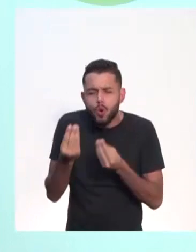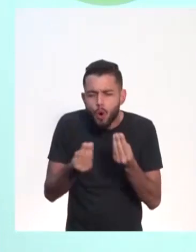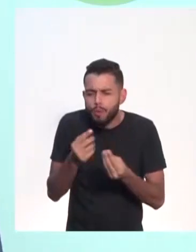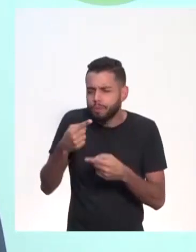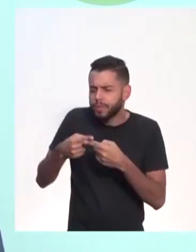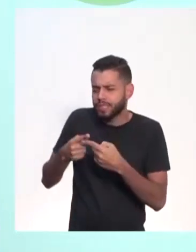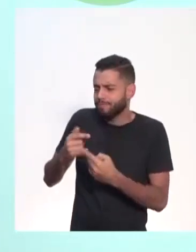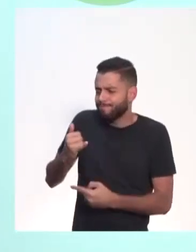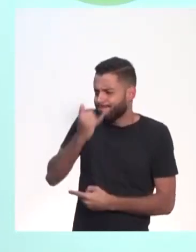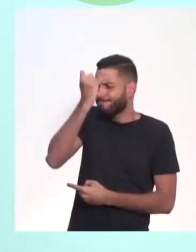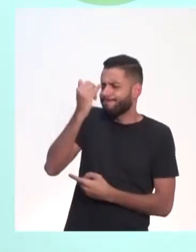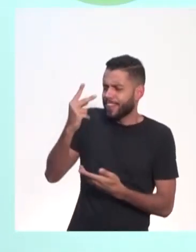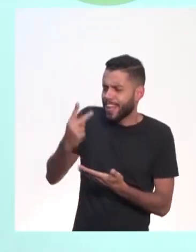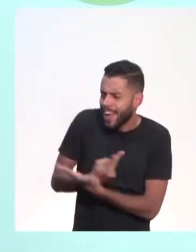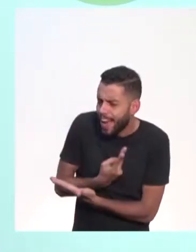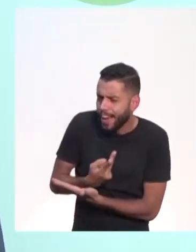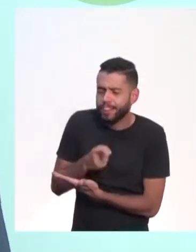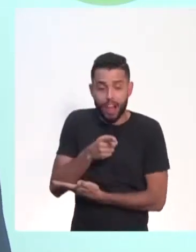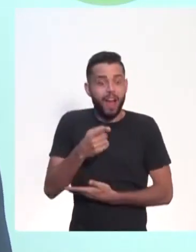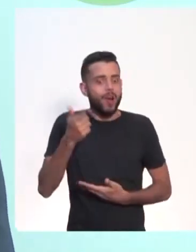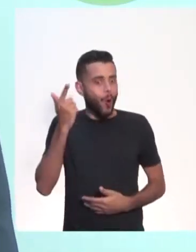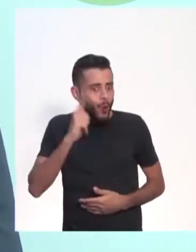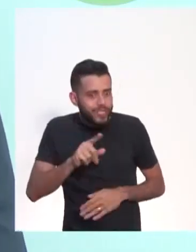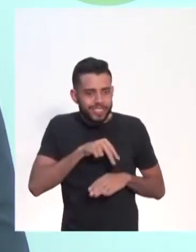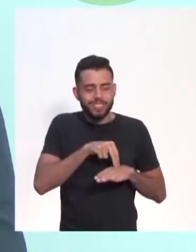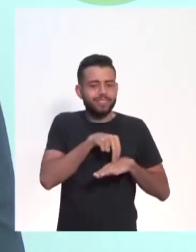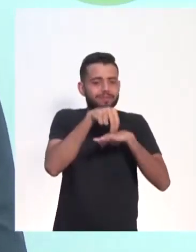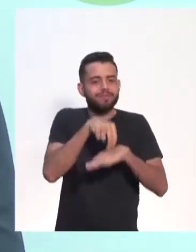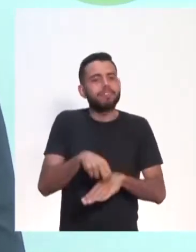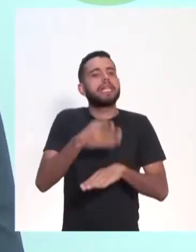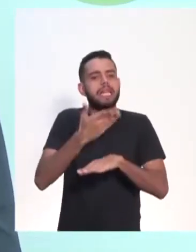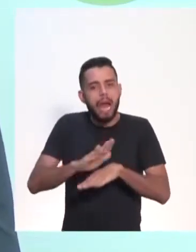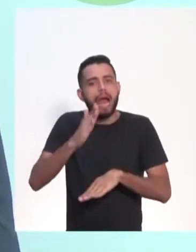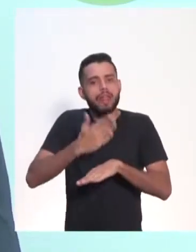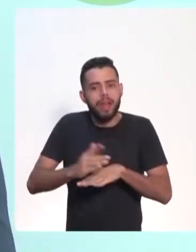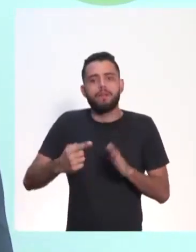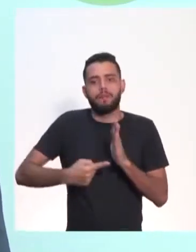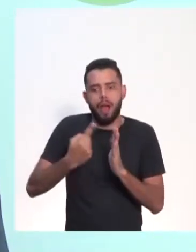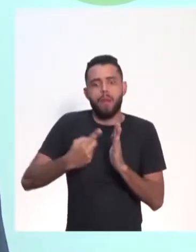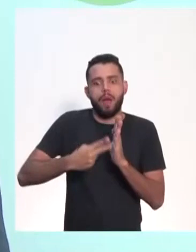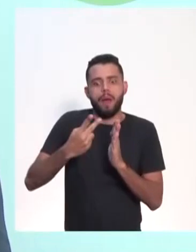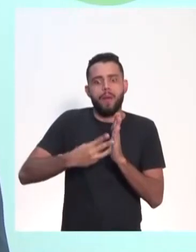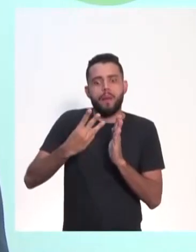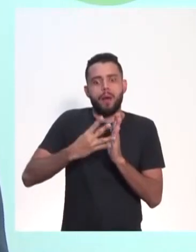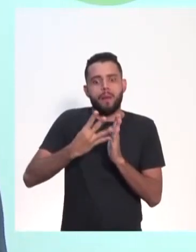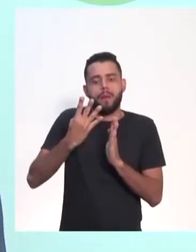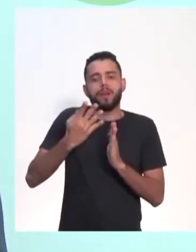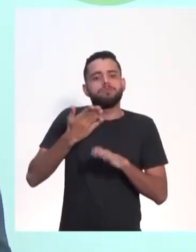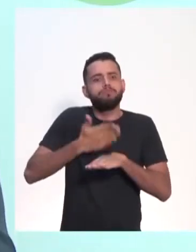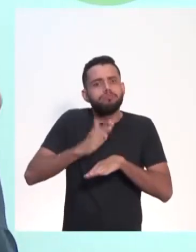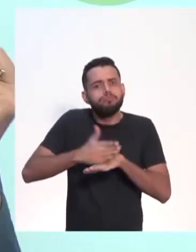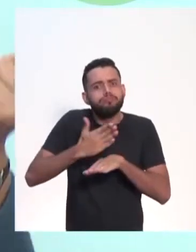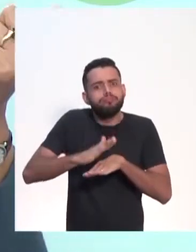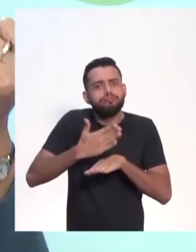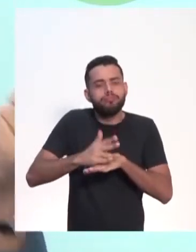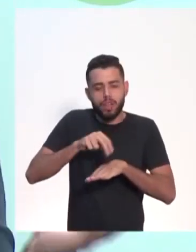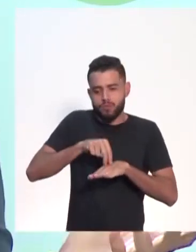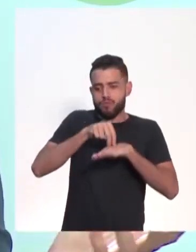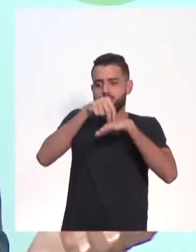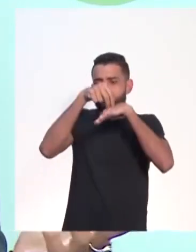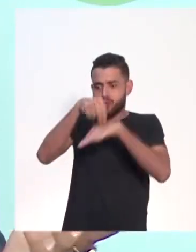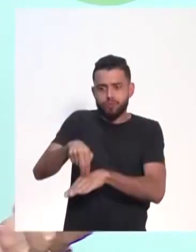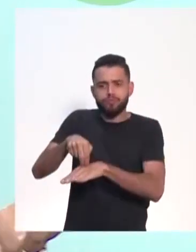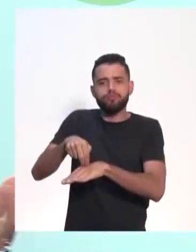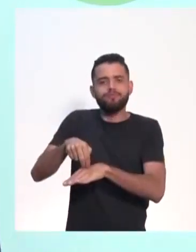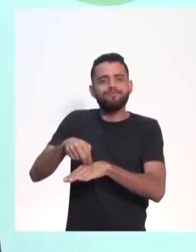outra vez a manobra funcionou. Ele vai fazer isso tantas e tantas vezes até um dia em que vai chegar e vai